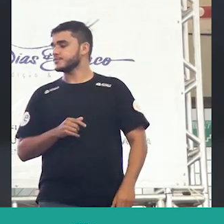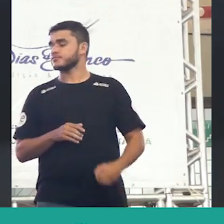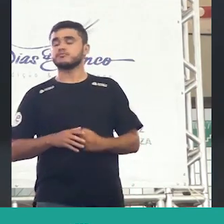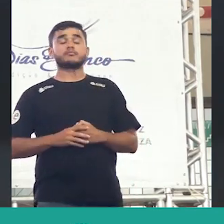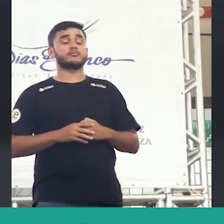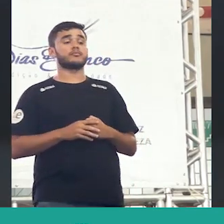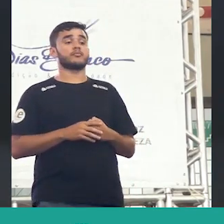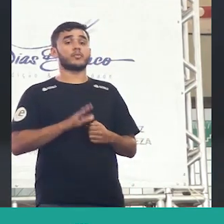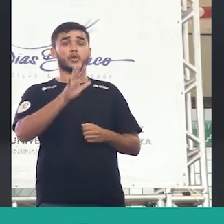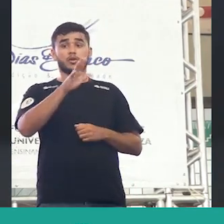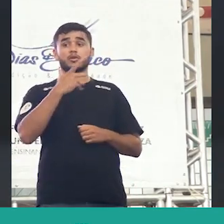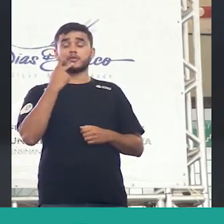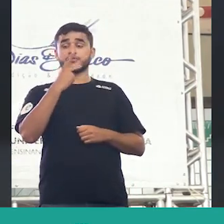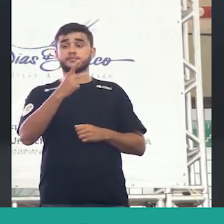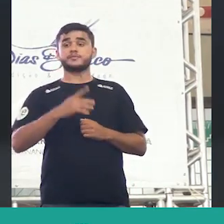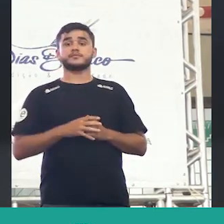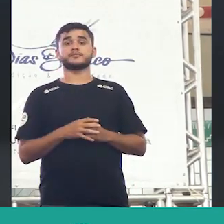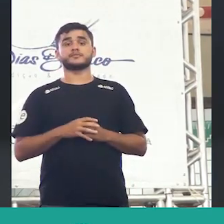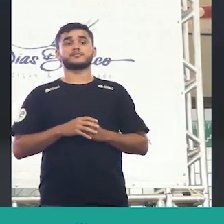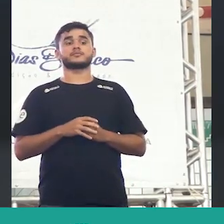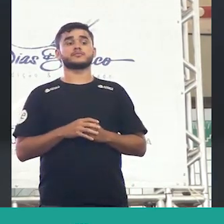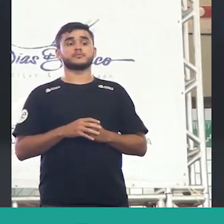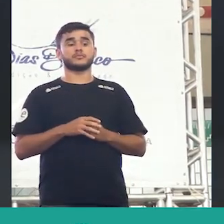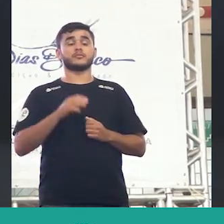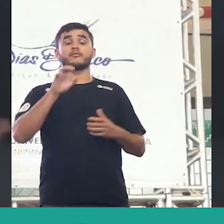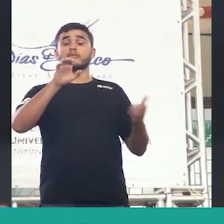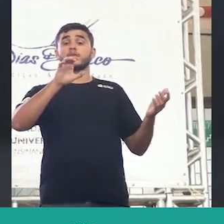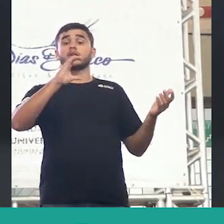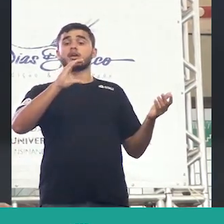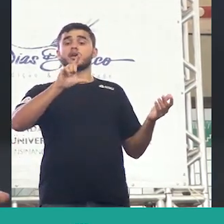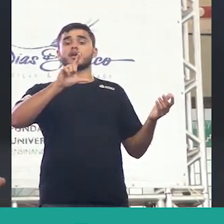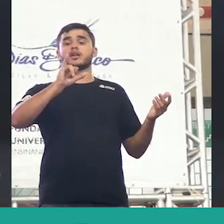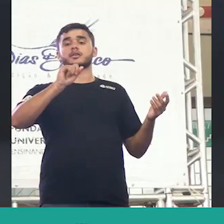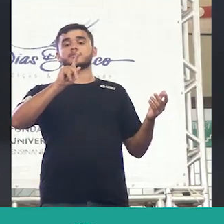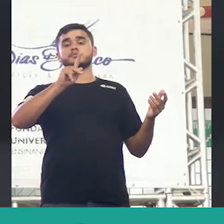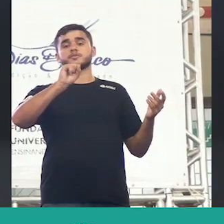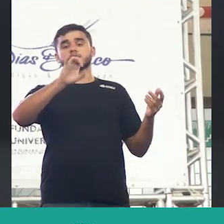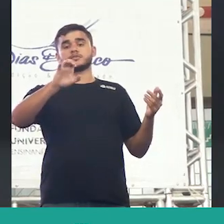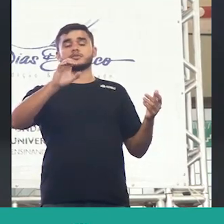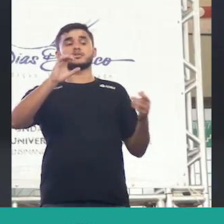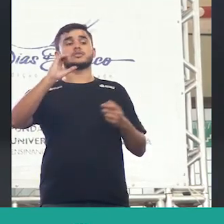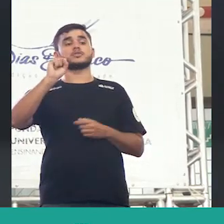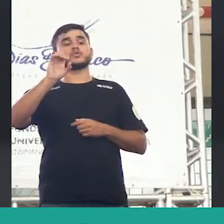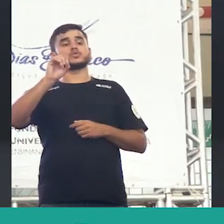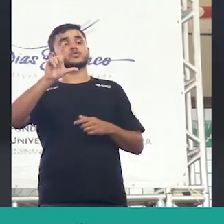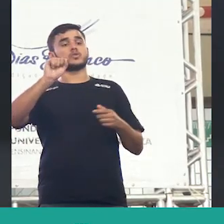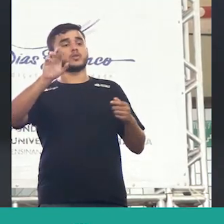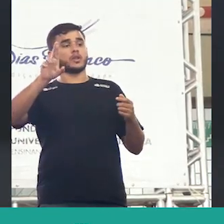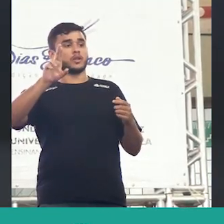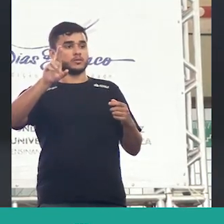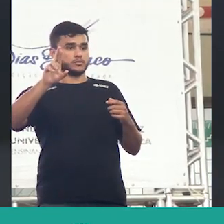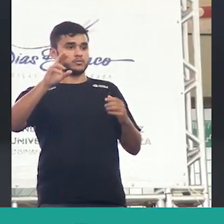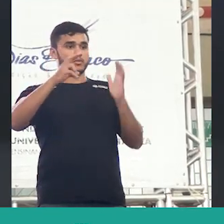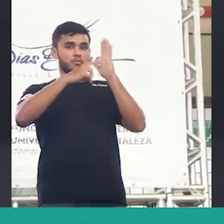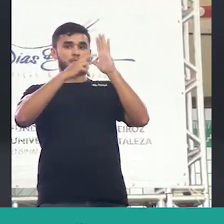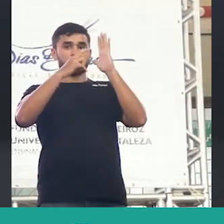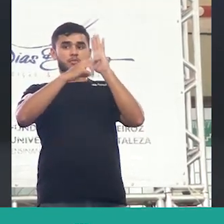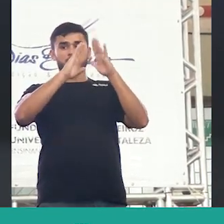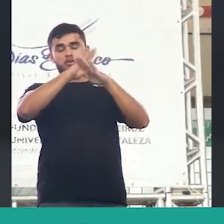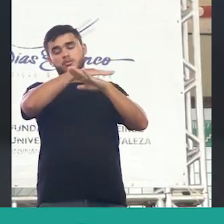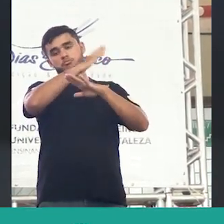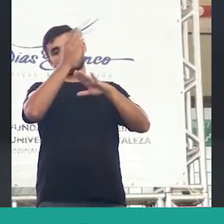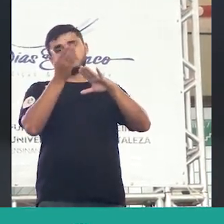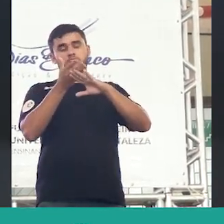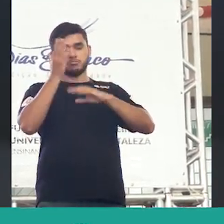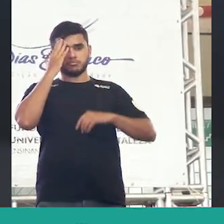Eclipse solar é de dia, é lógico. Eclipse do sol. A lua tapa. Eclipse lunar é